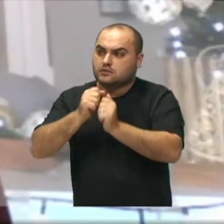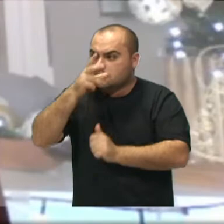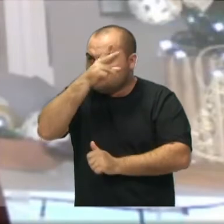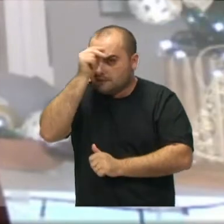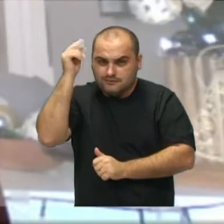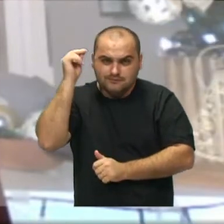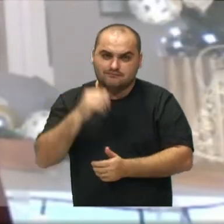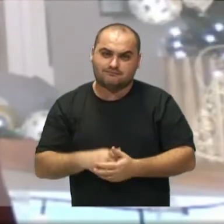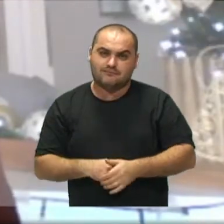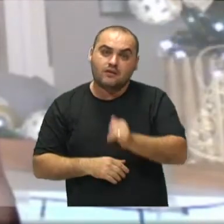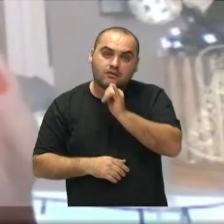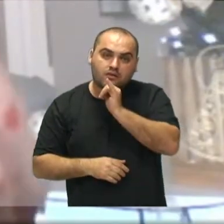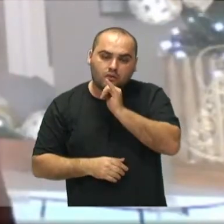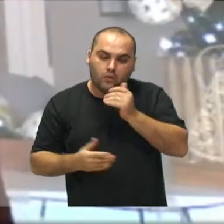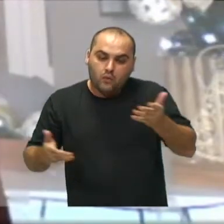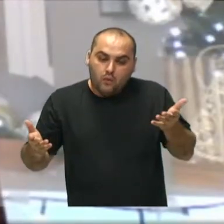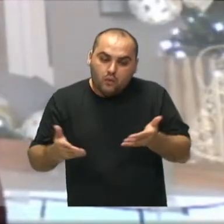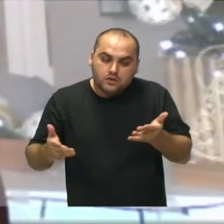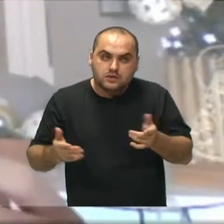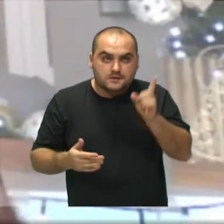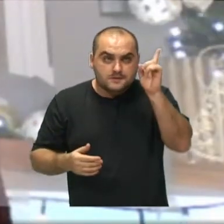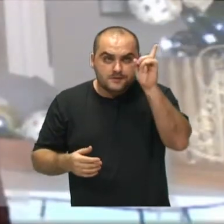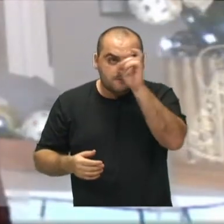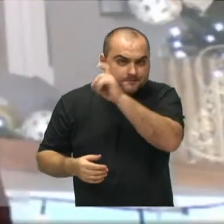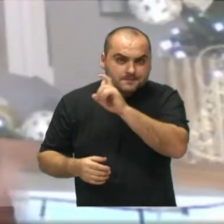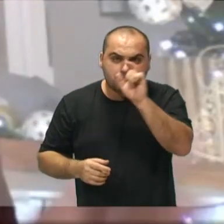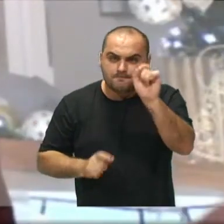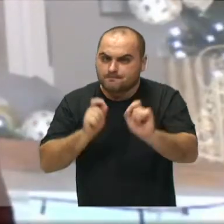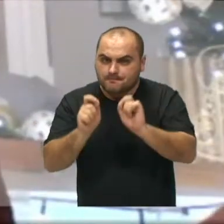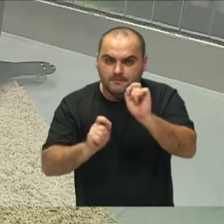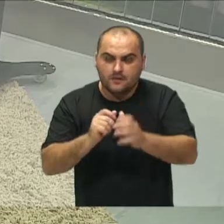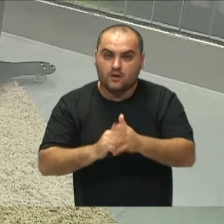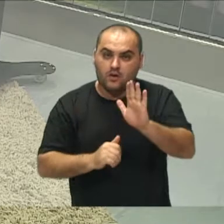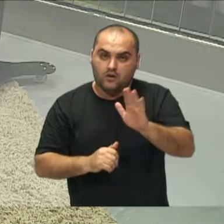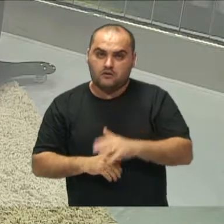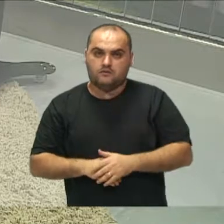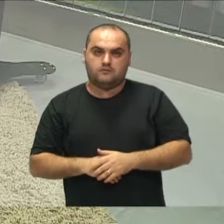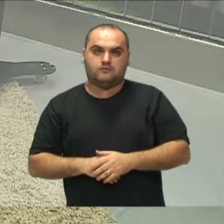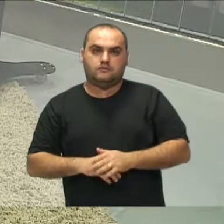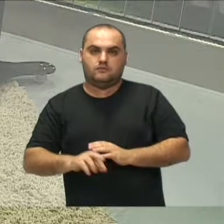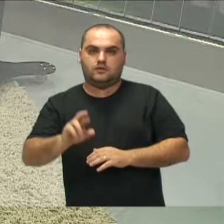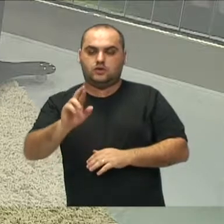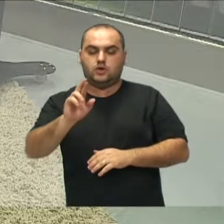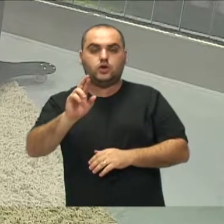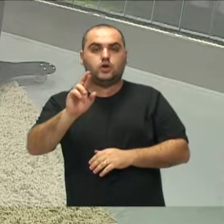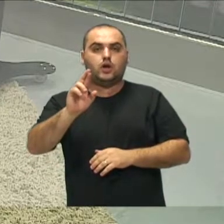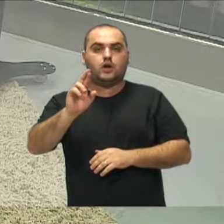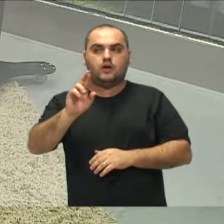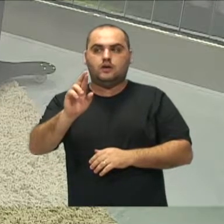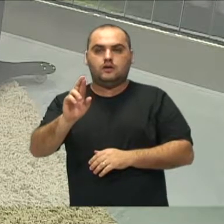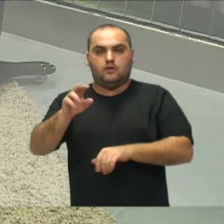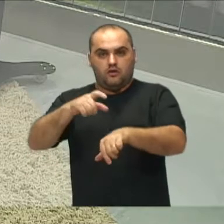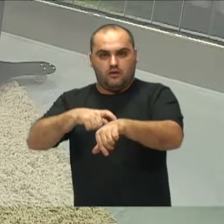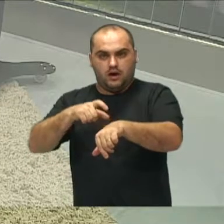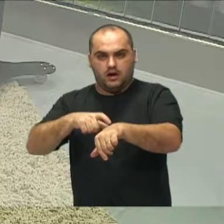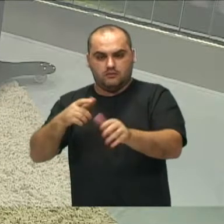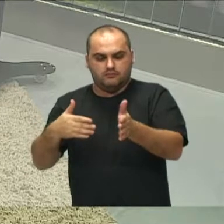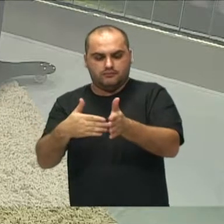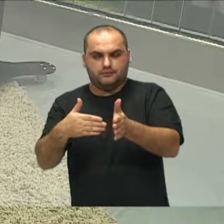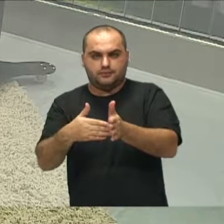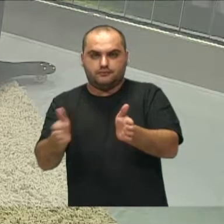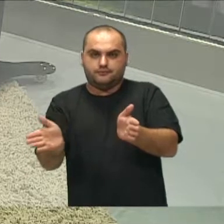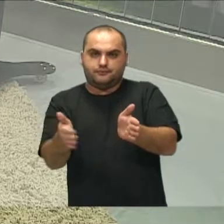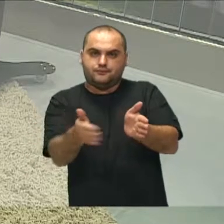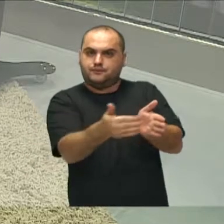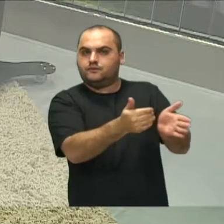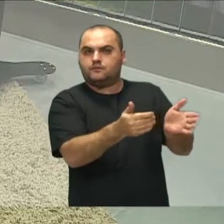gente tem uma dificuldade que é, vamos lá, o toque de recolher, que não estão usando mais essa expressão, né? Mas nós não podemos ir e vir entre meia-noite e